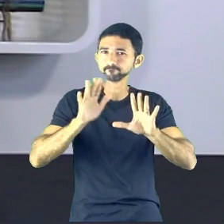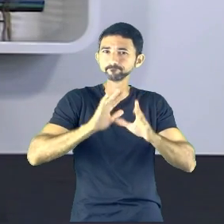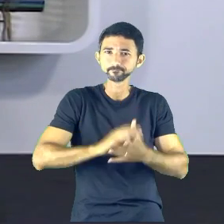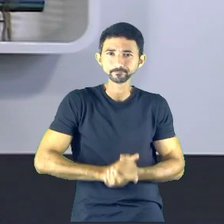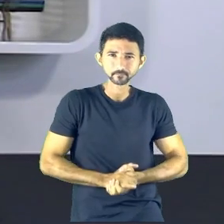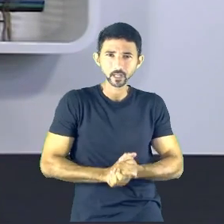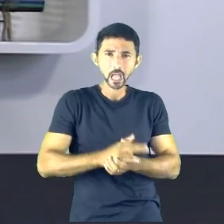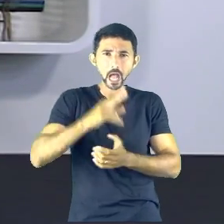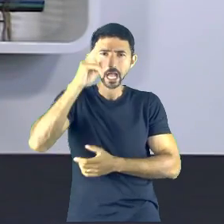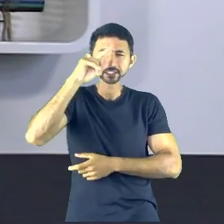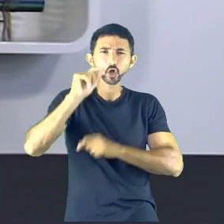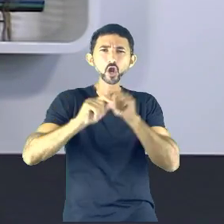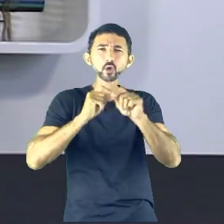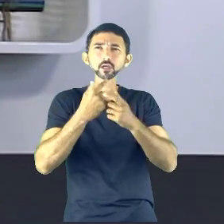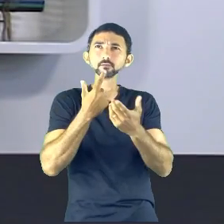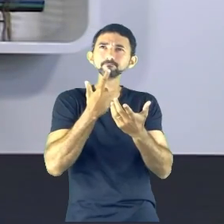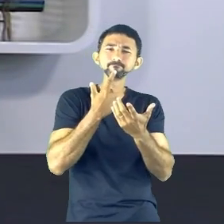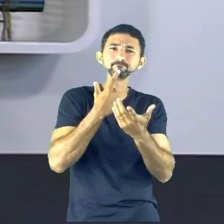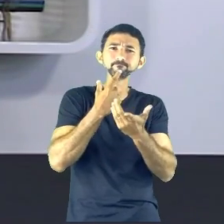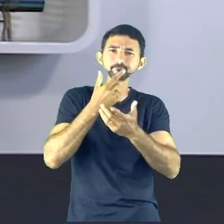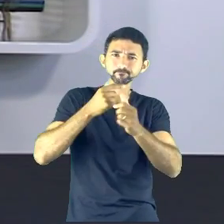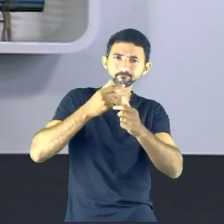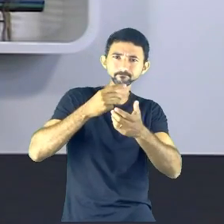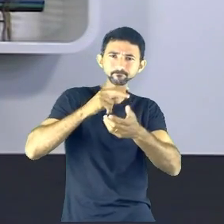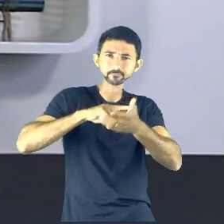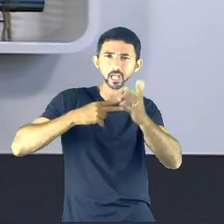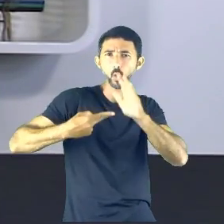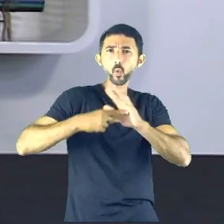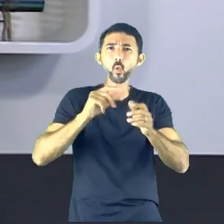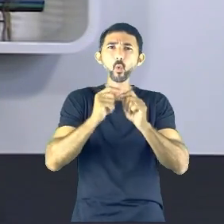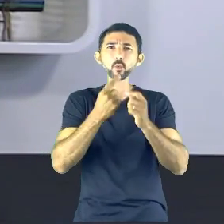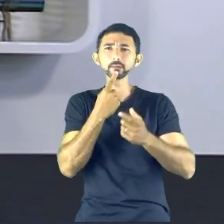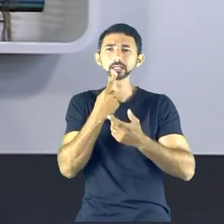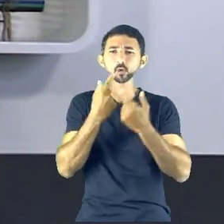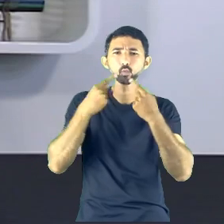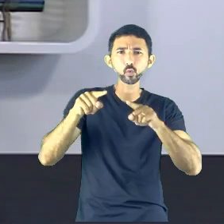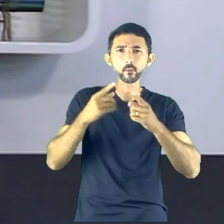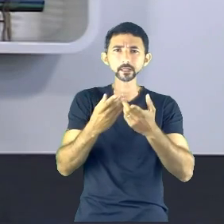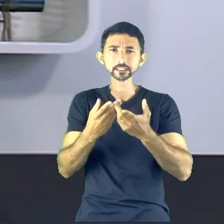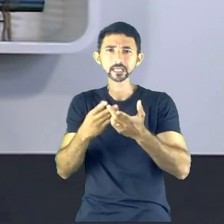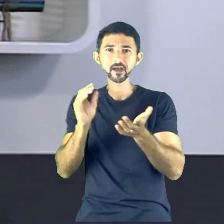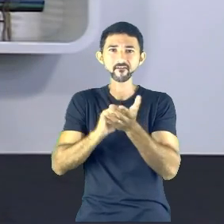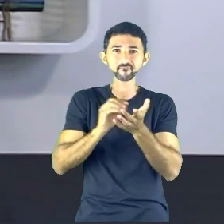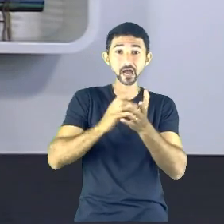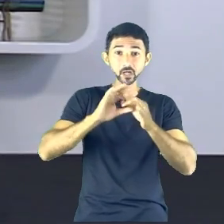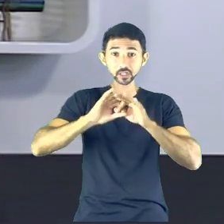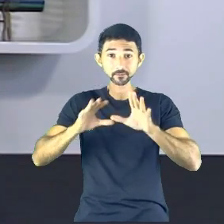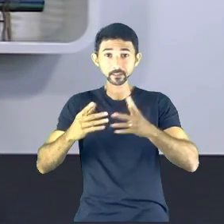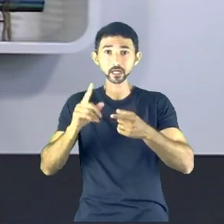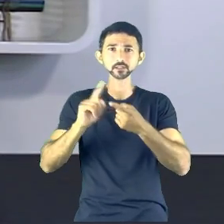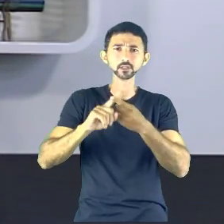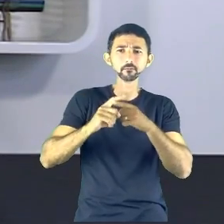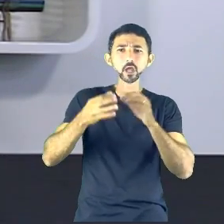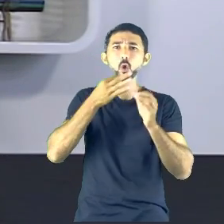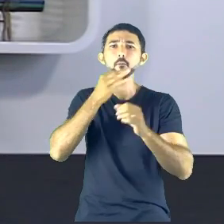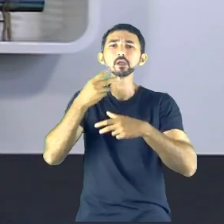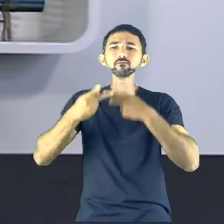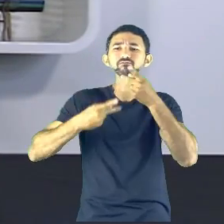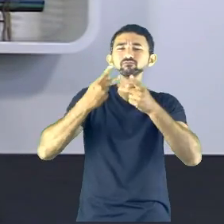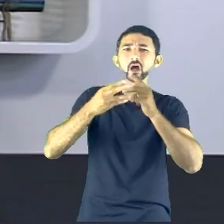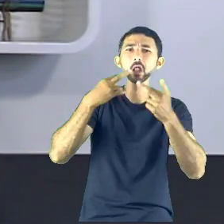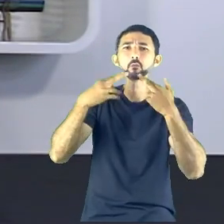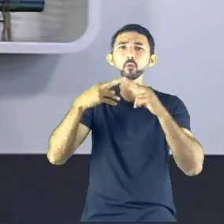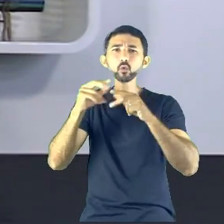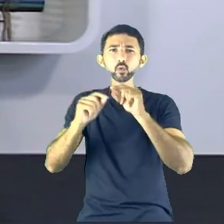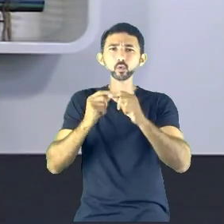livremente, as fábulas acabavam servindo como uma espécie de... Elas serviam para combater a falta de liberdade e